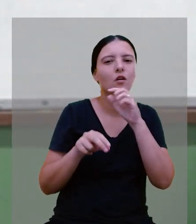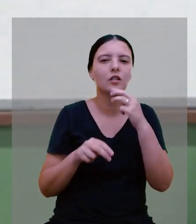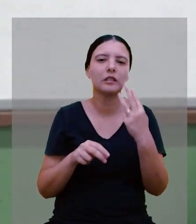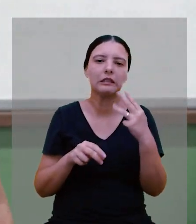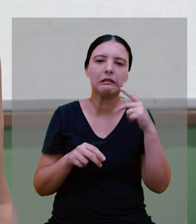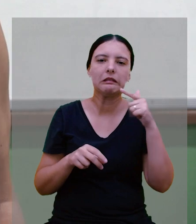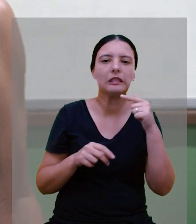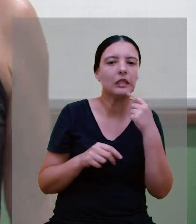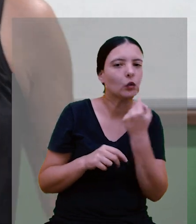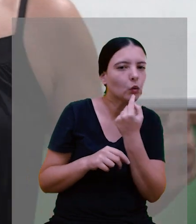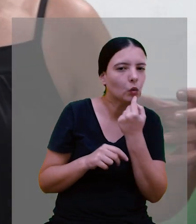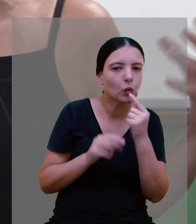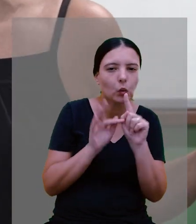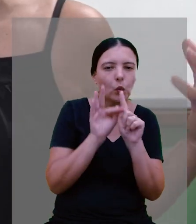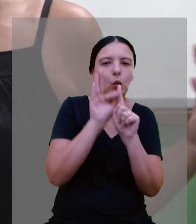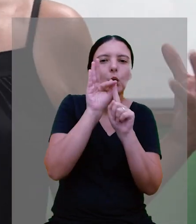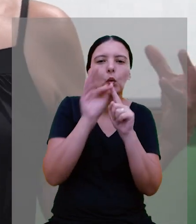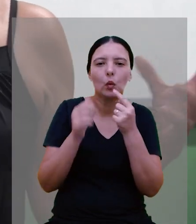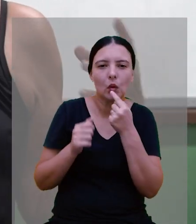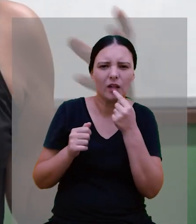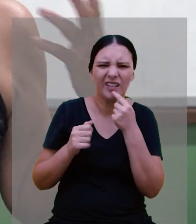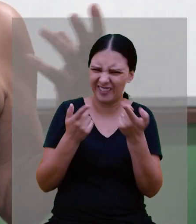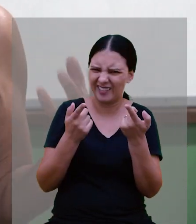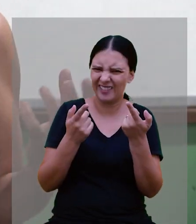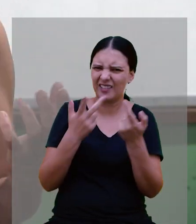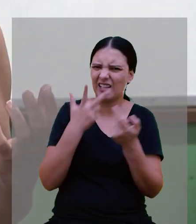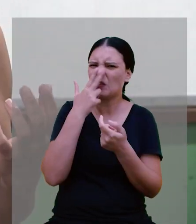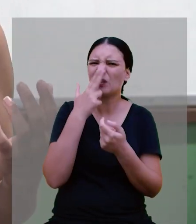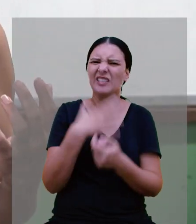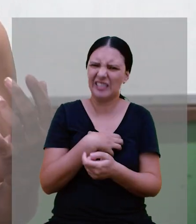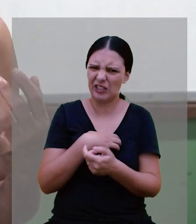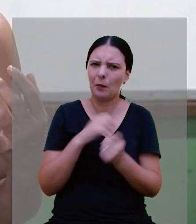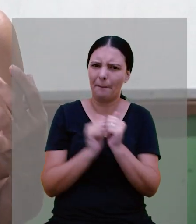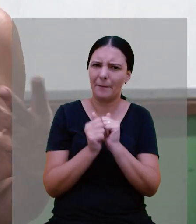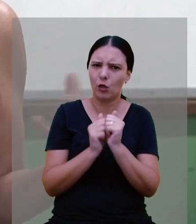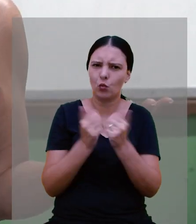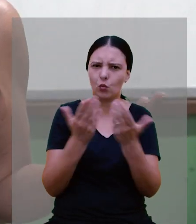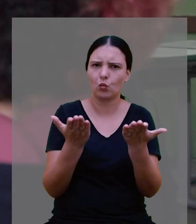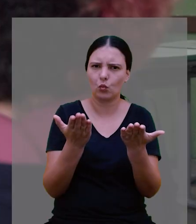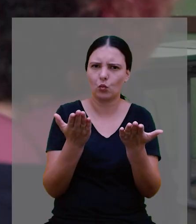graus dos lábios. Se eu falar isso para vocês, vocês vão sentir o que é um beijo?